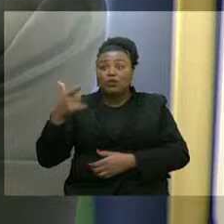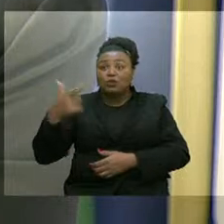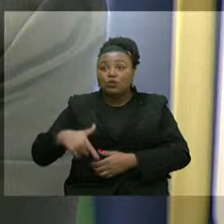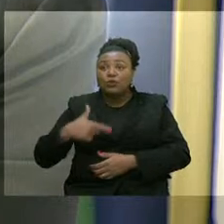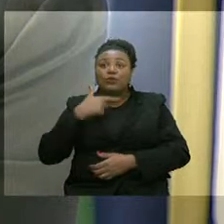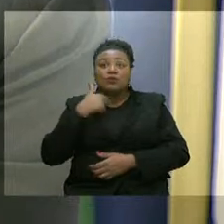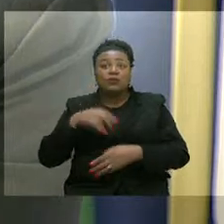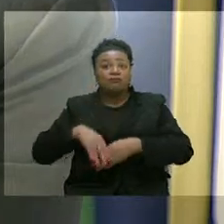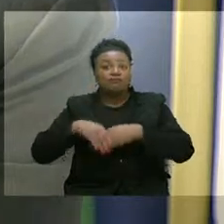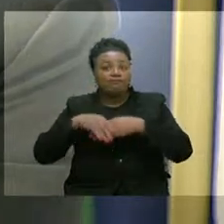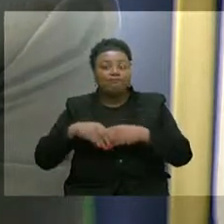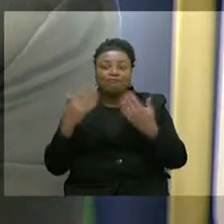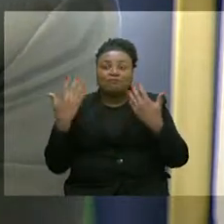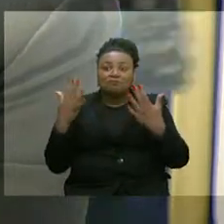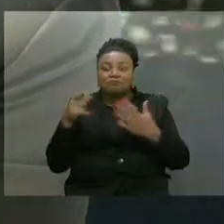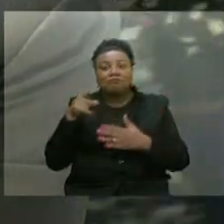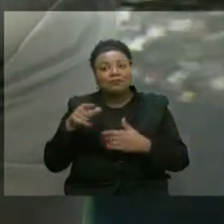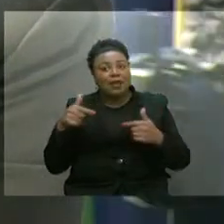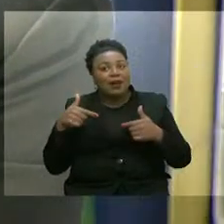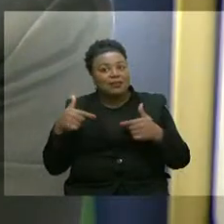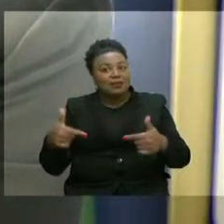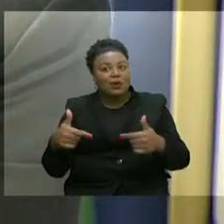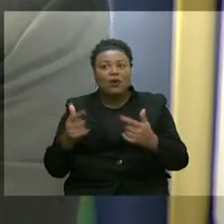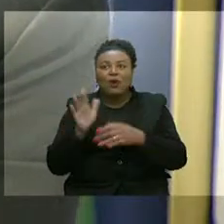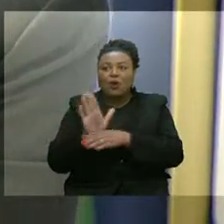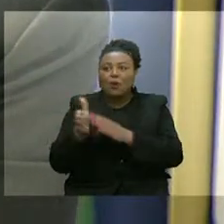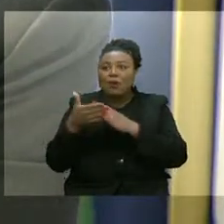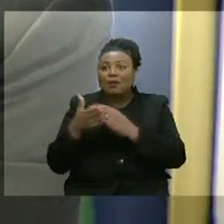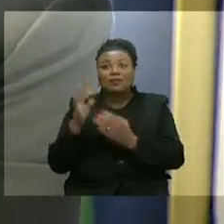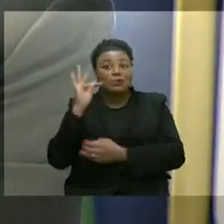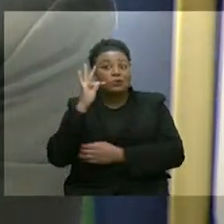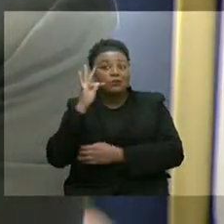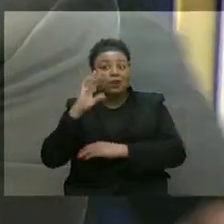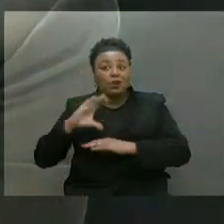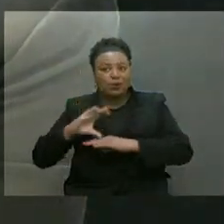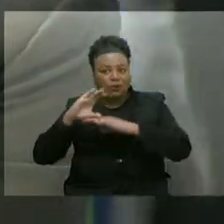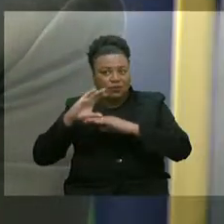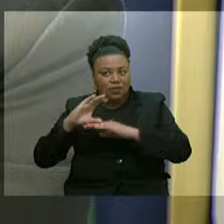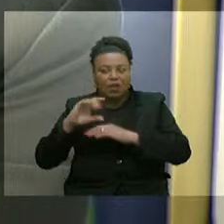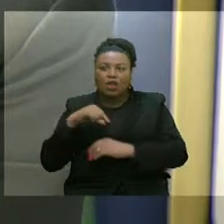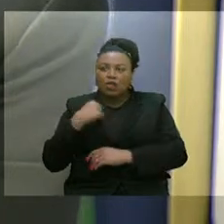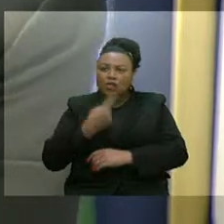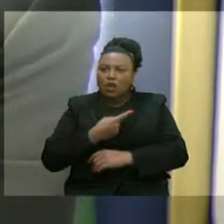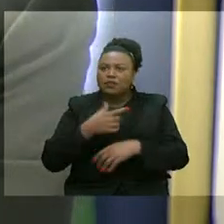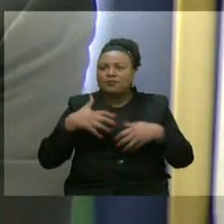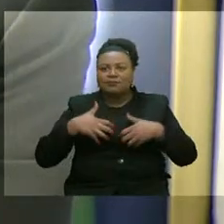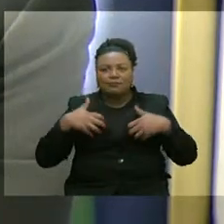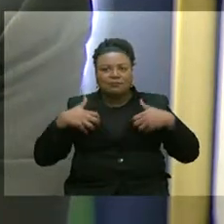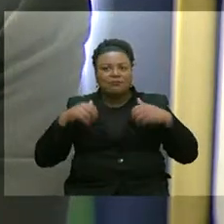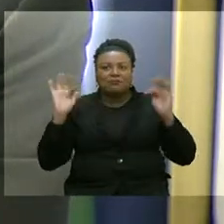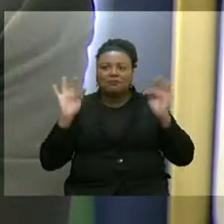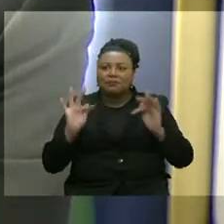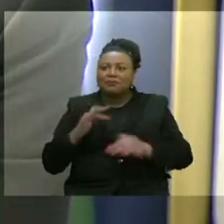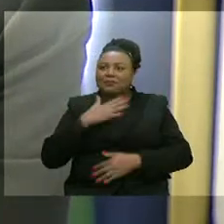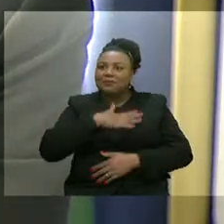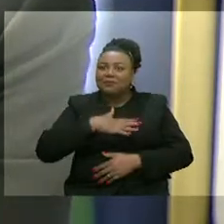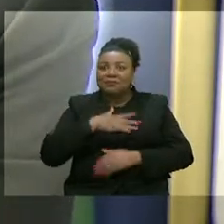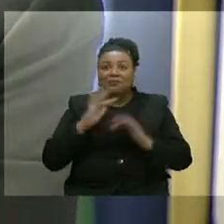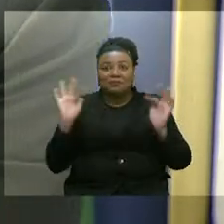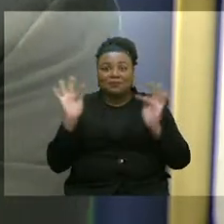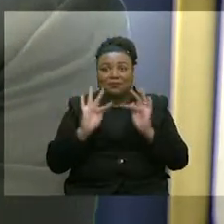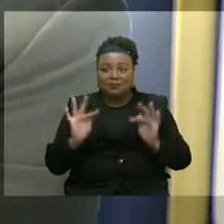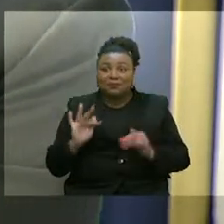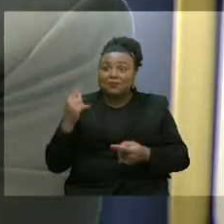de saudar e parabenizar por essa iniciativa, dessa cooperação técnico-conselho. Nós ficamos extremamente satisfeitos e